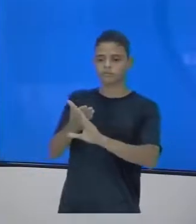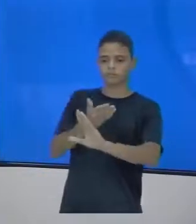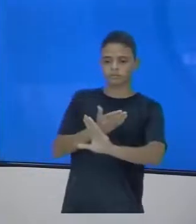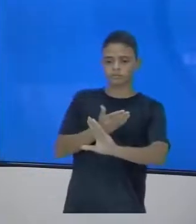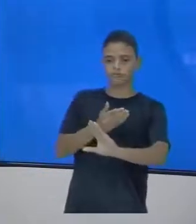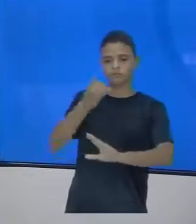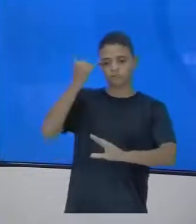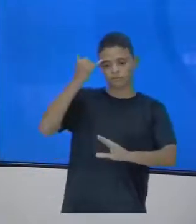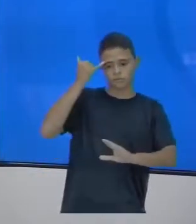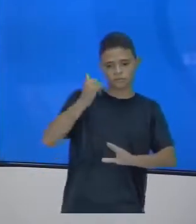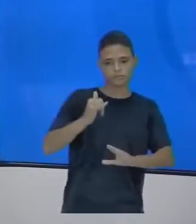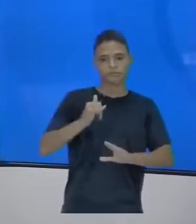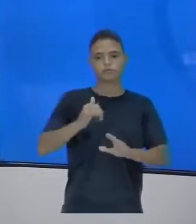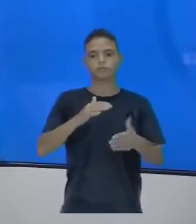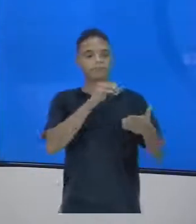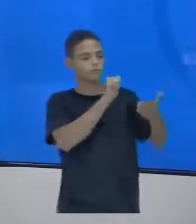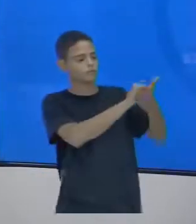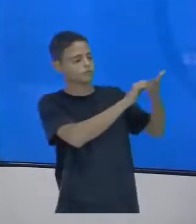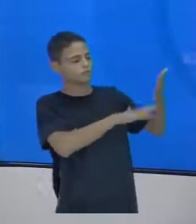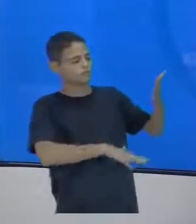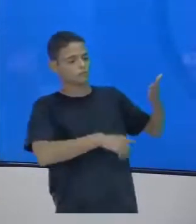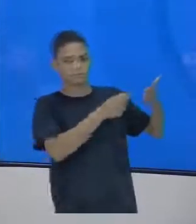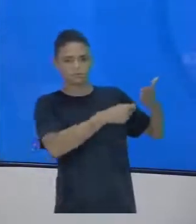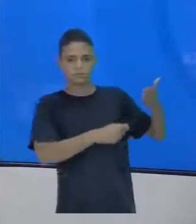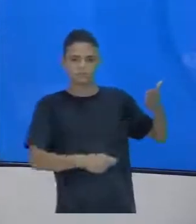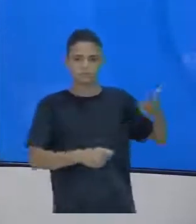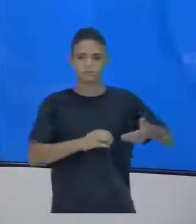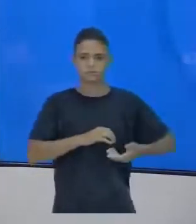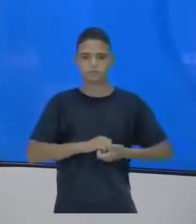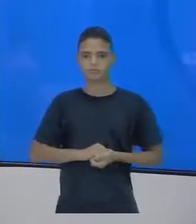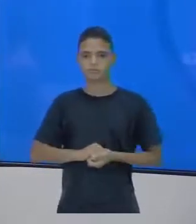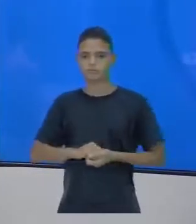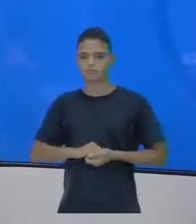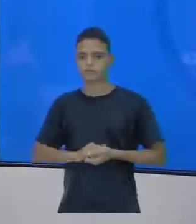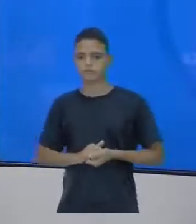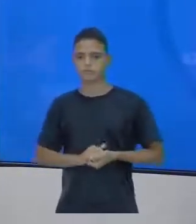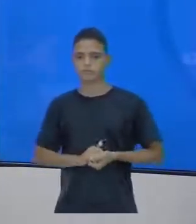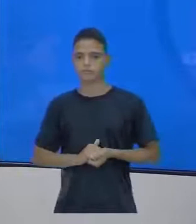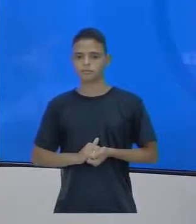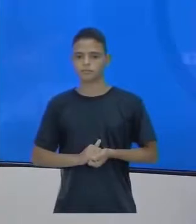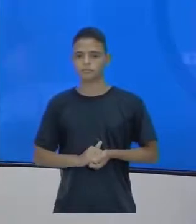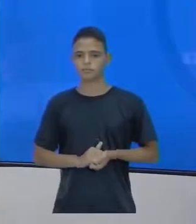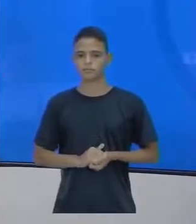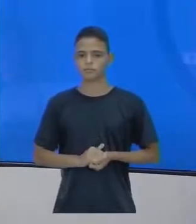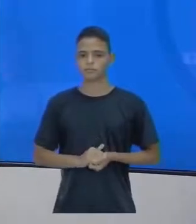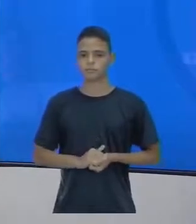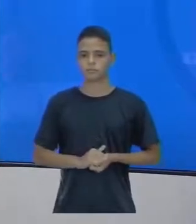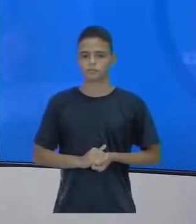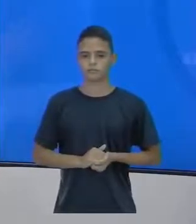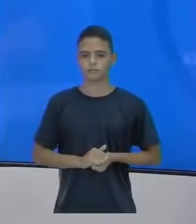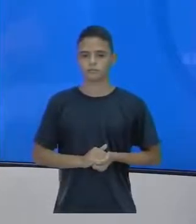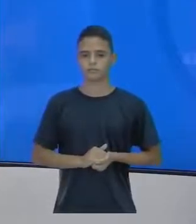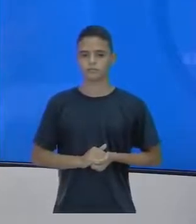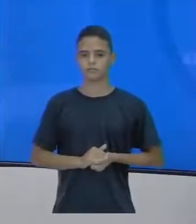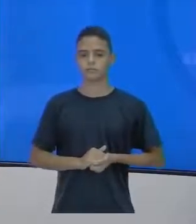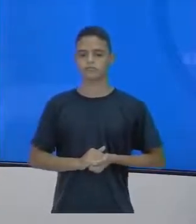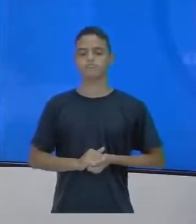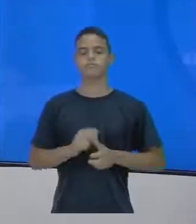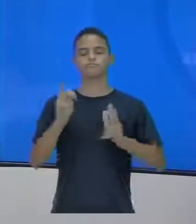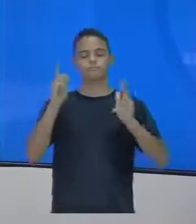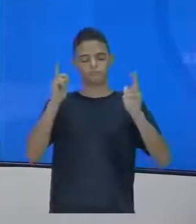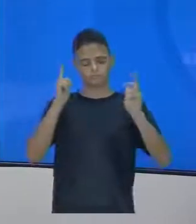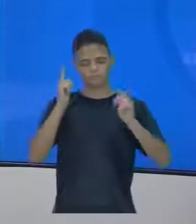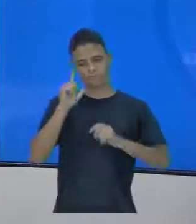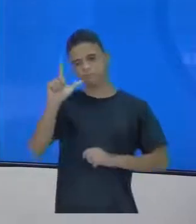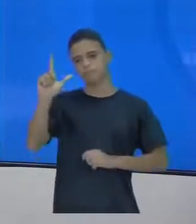importantíssimo o que a professora está falando, porque eu estou em qual câmera? 1, 2, 3, nossa, tá maravilhoso aqui, acho que eu cheguei numa câmera aqui, acho que estou aqui, aê,